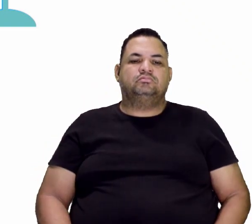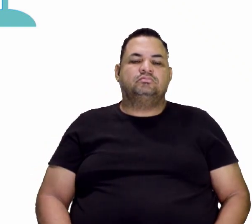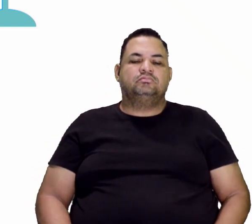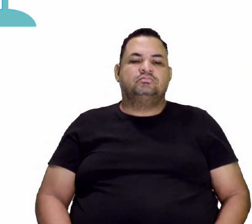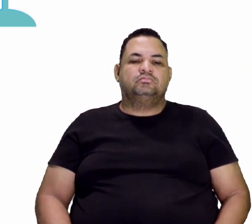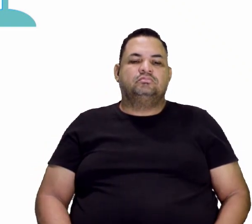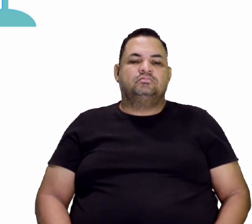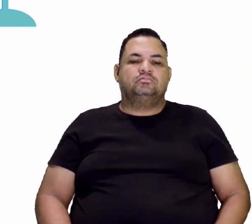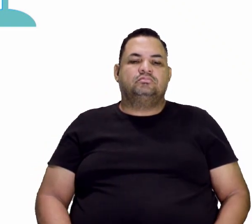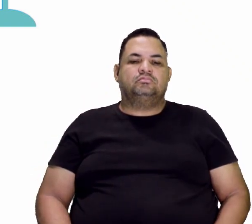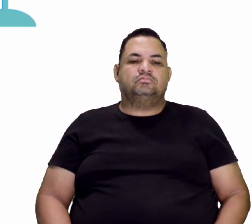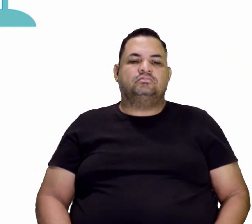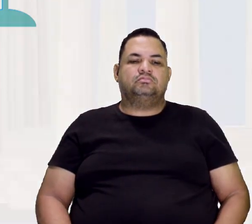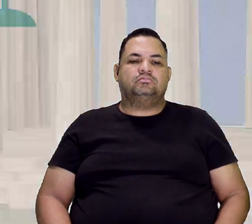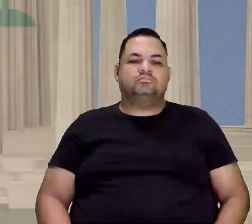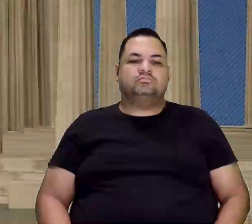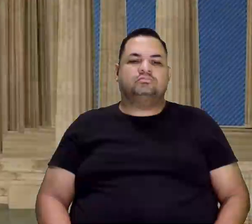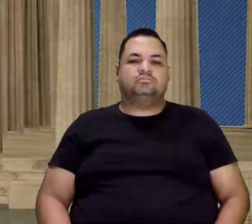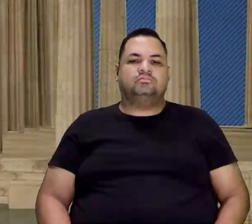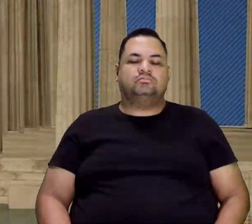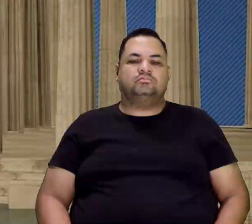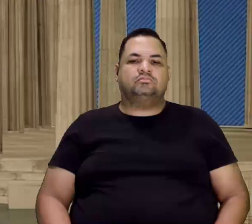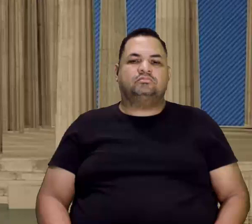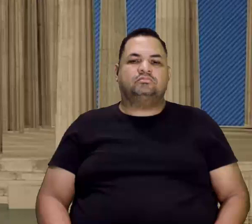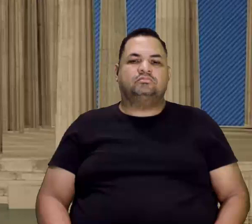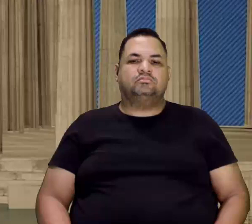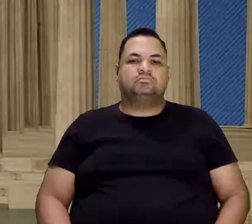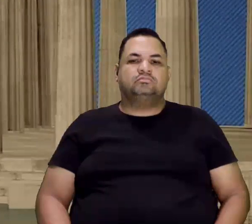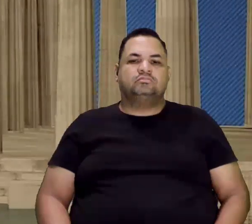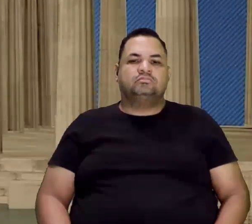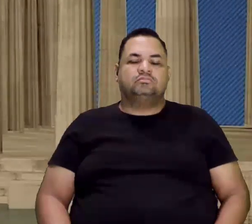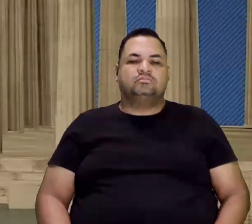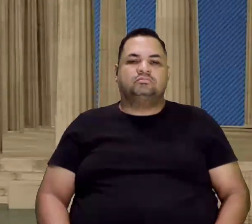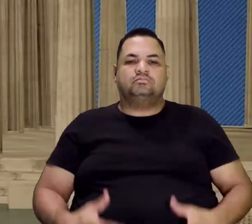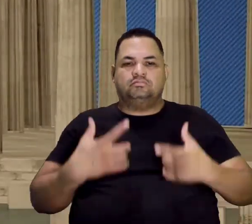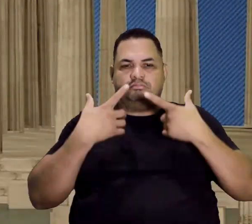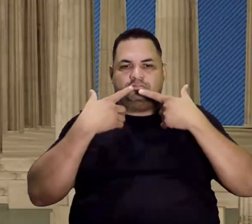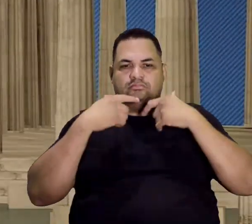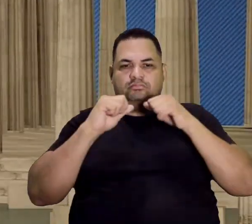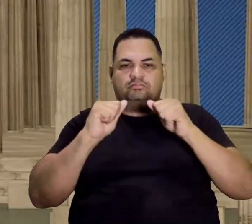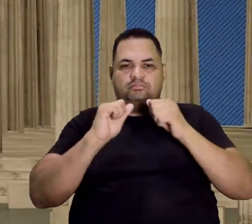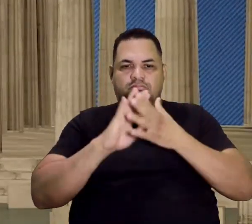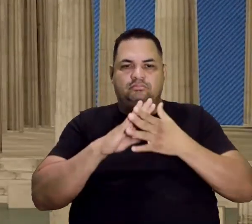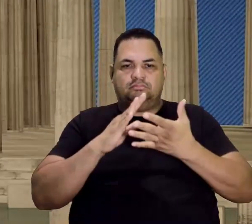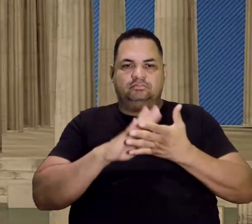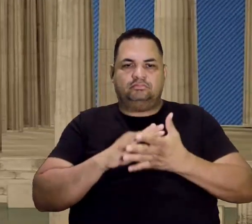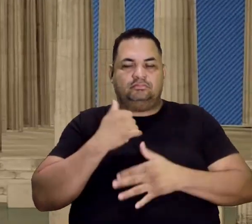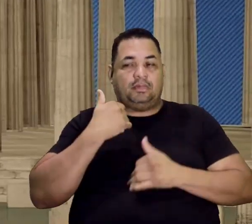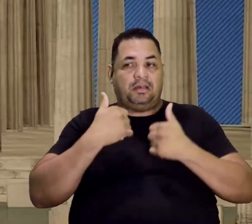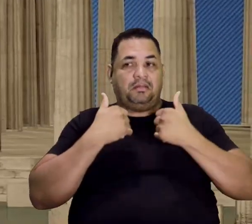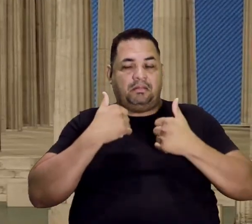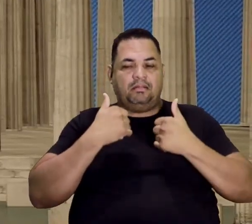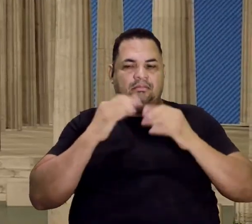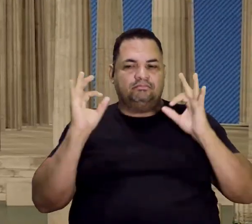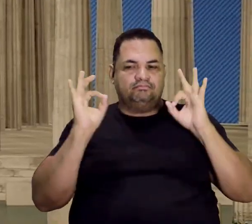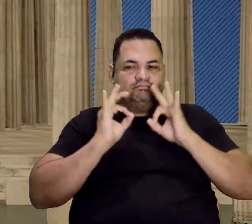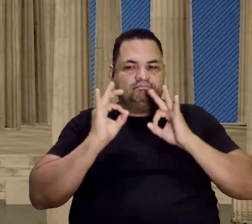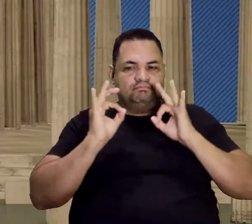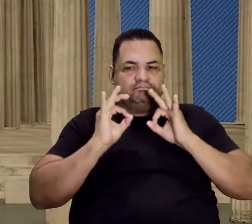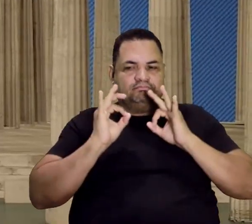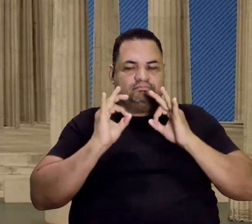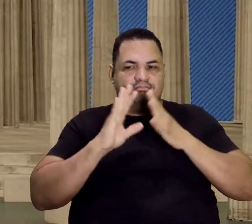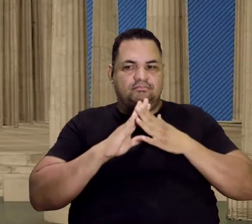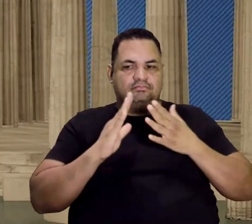Aí, como diz a nossa linguagem formal, a nossa aula foi só o talento.